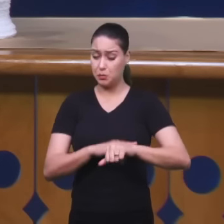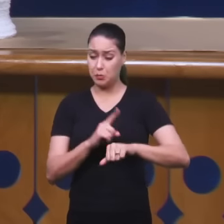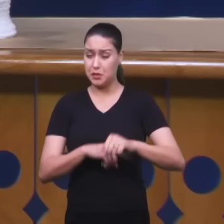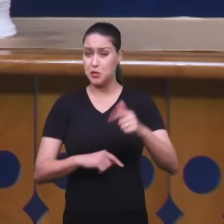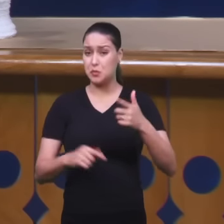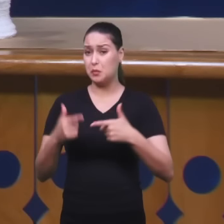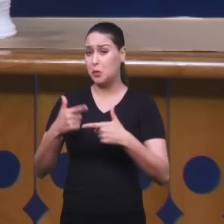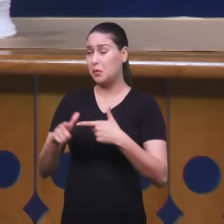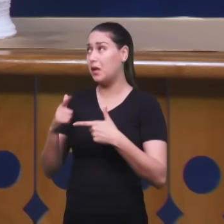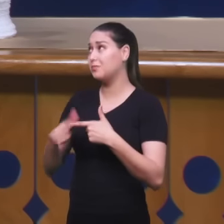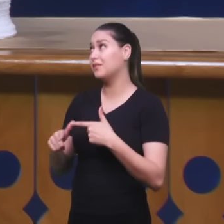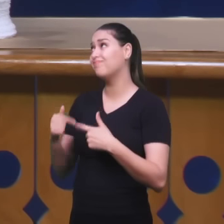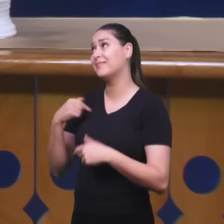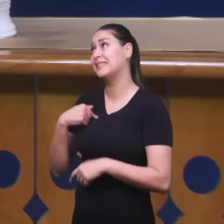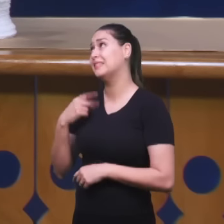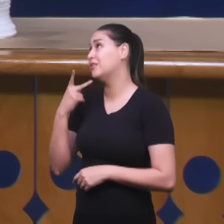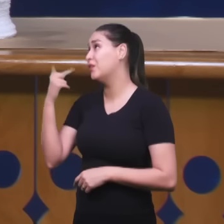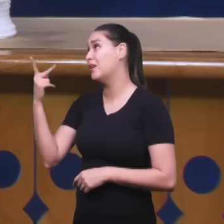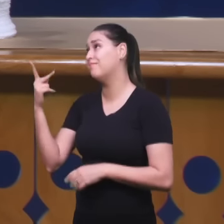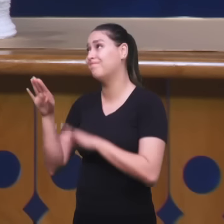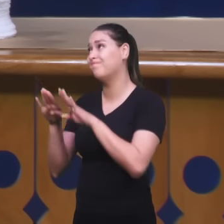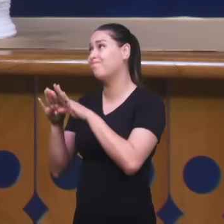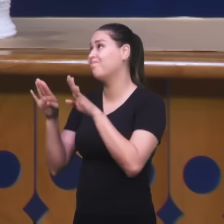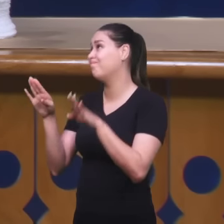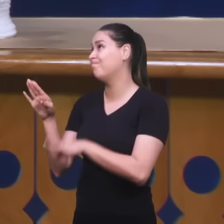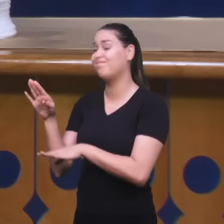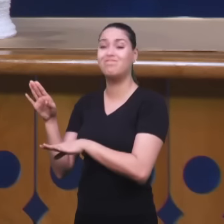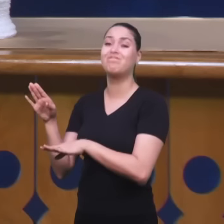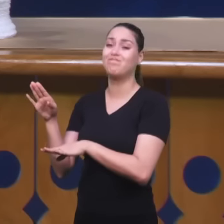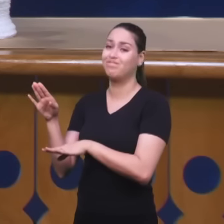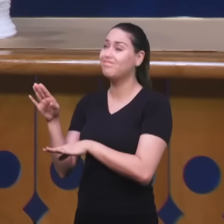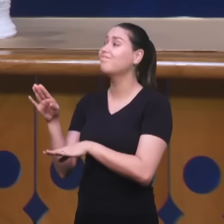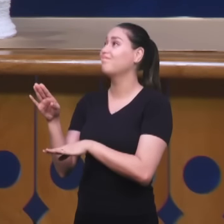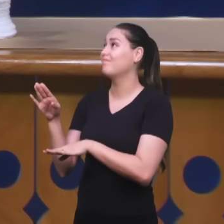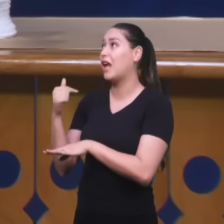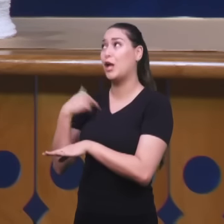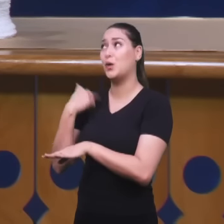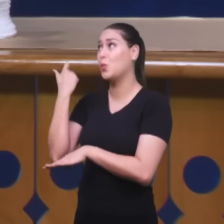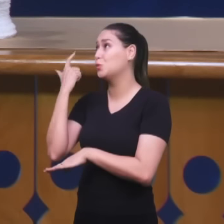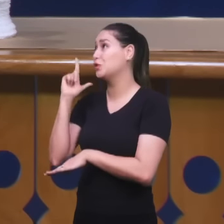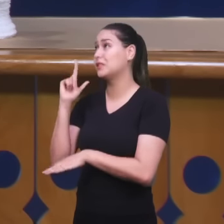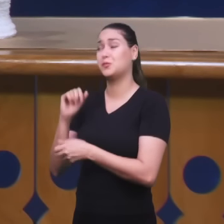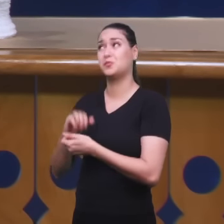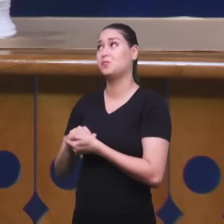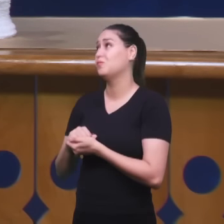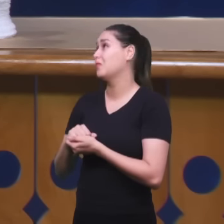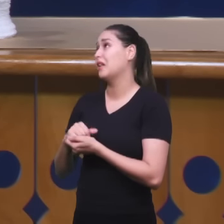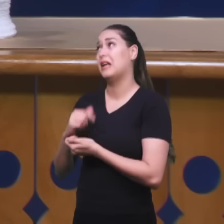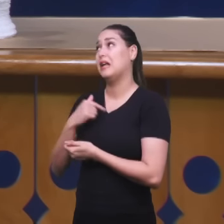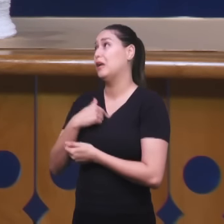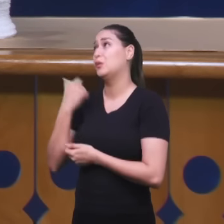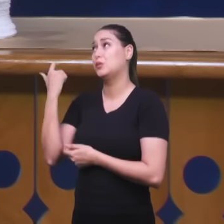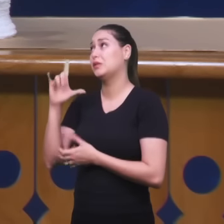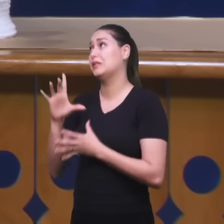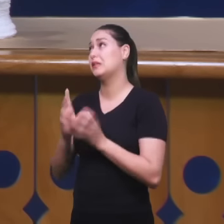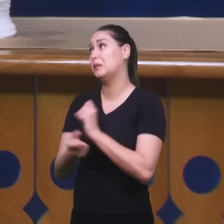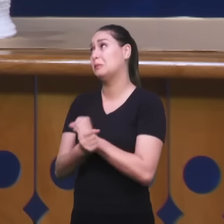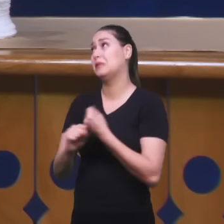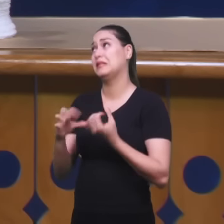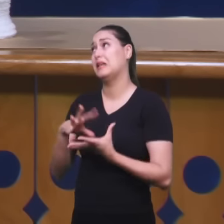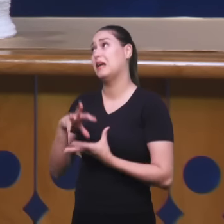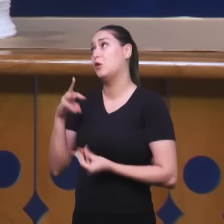reconheceu A sua incapacidade Ele reconheceu A sua limitação Senhor Eu não posso Abrir esta prisão Eu não